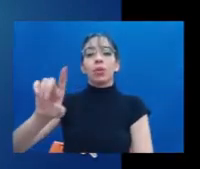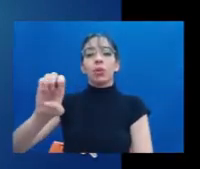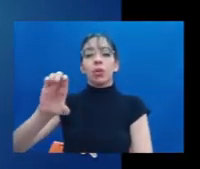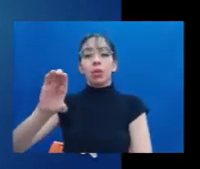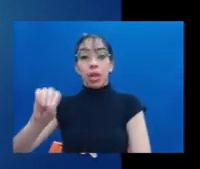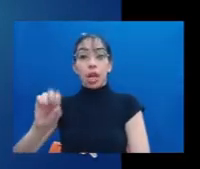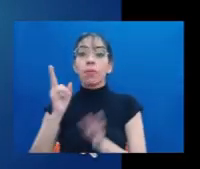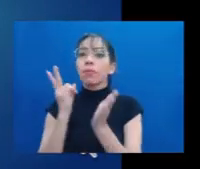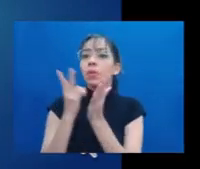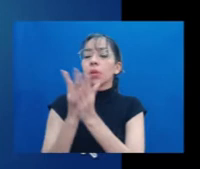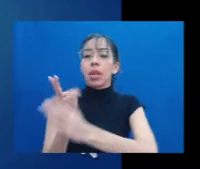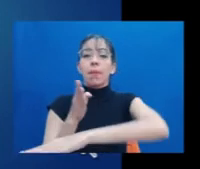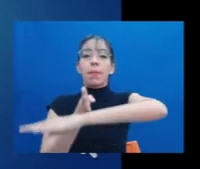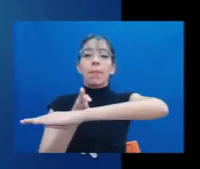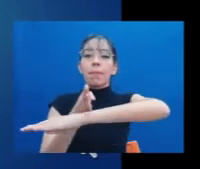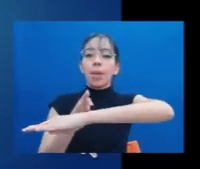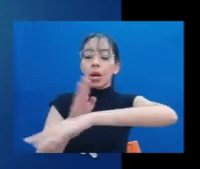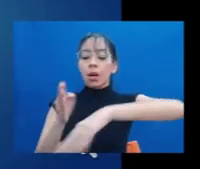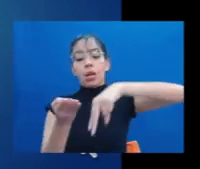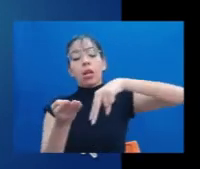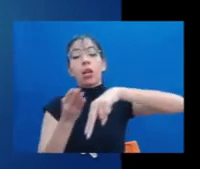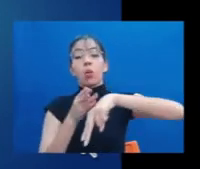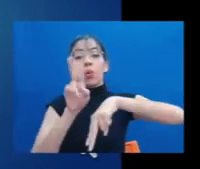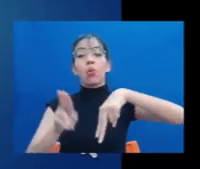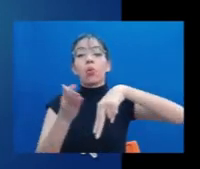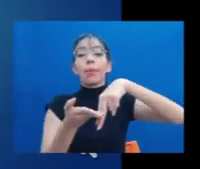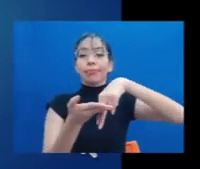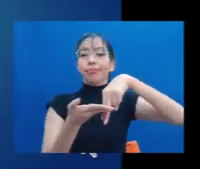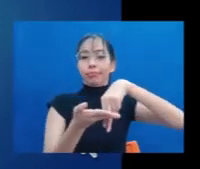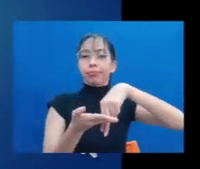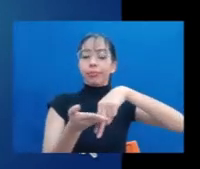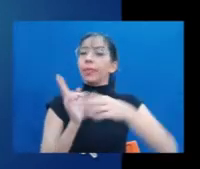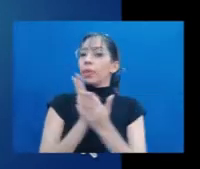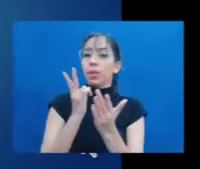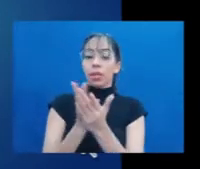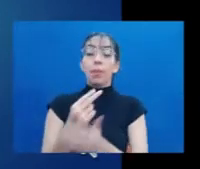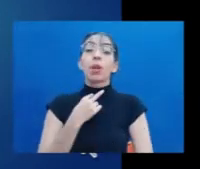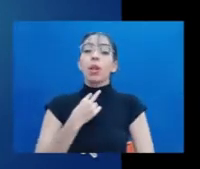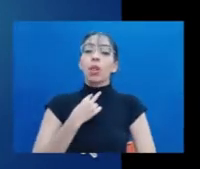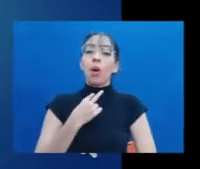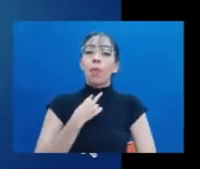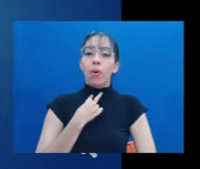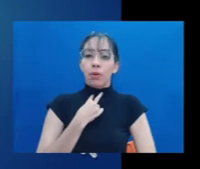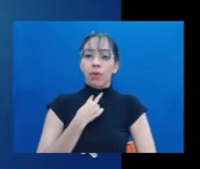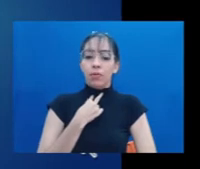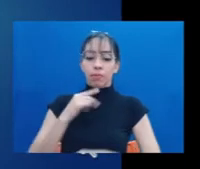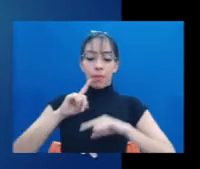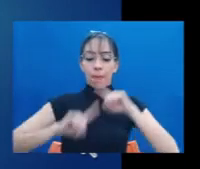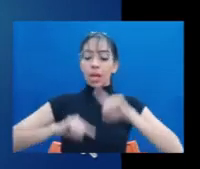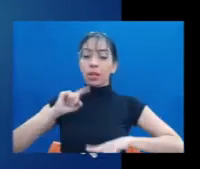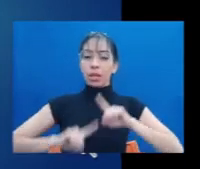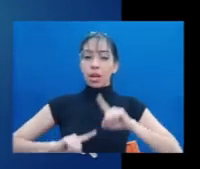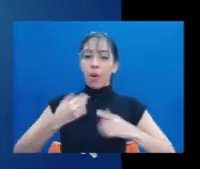manga longa, na altura aproximadamente aí do joelho, e o jaleco, recomendo, né, gente, que seja do material não